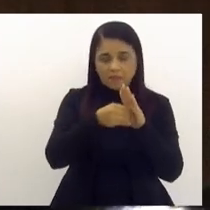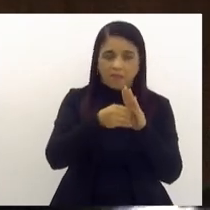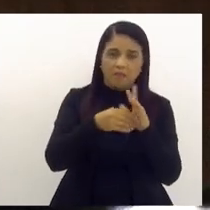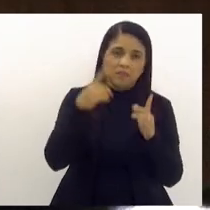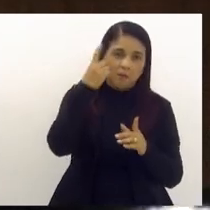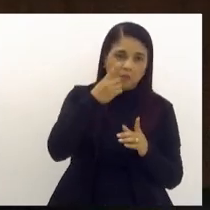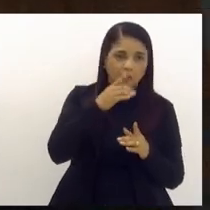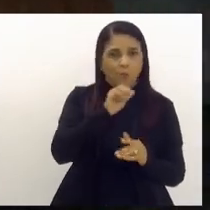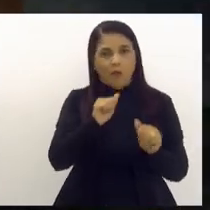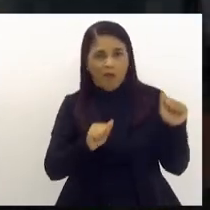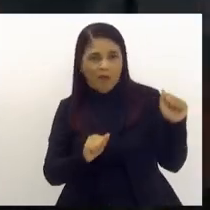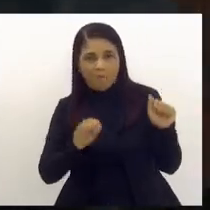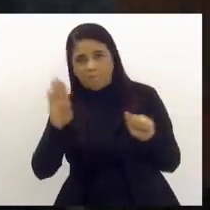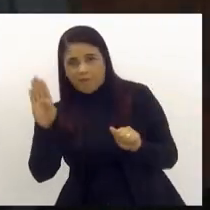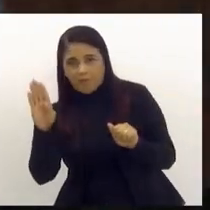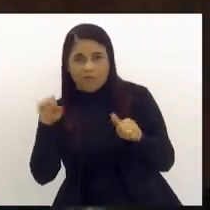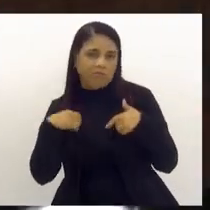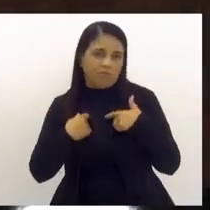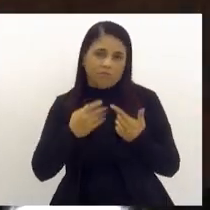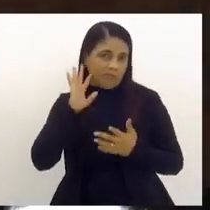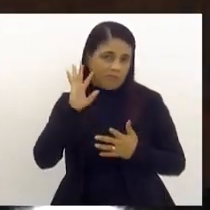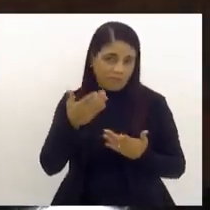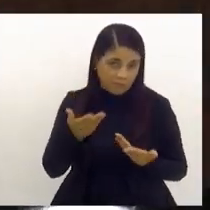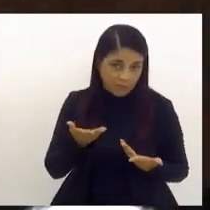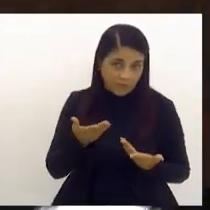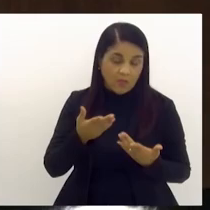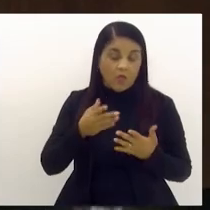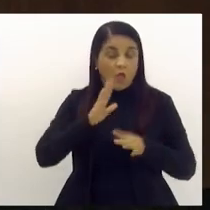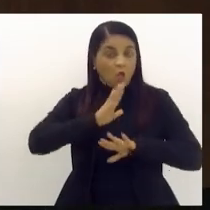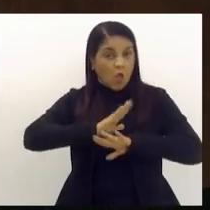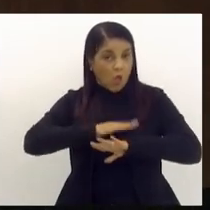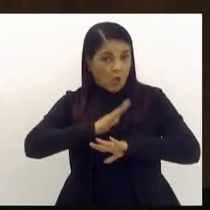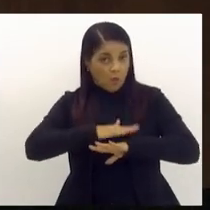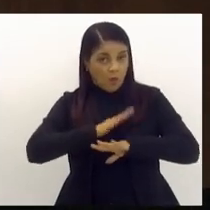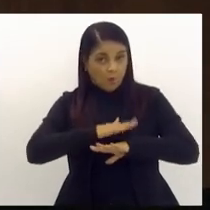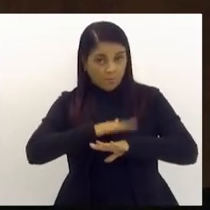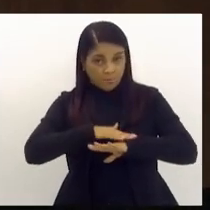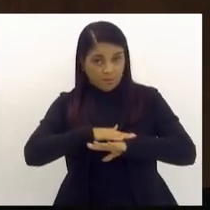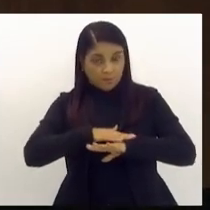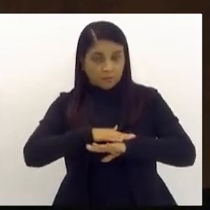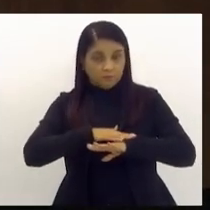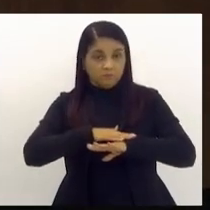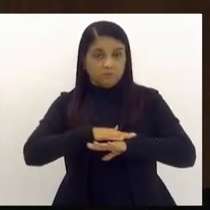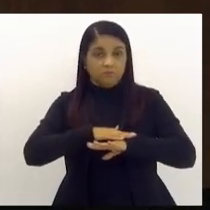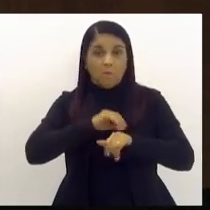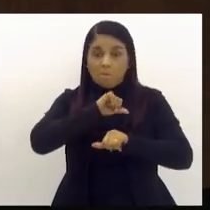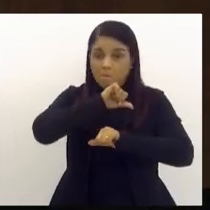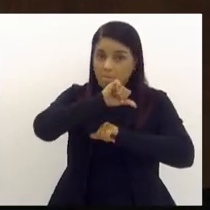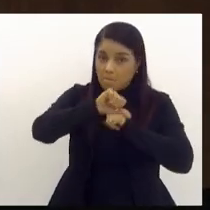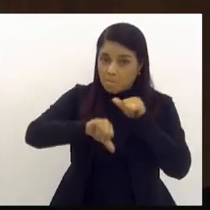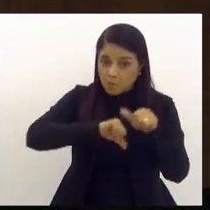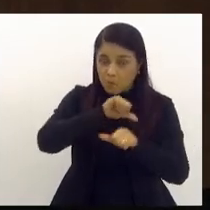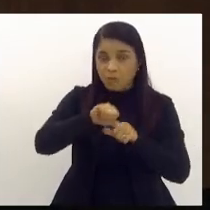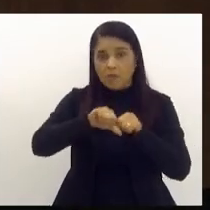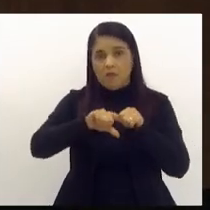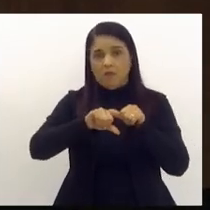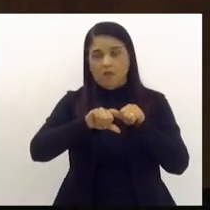ou de deputado B. A partir do momento em que se considera desvincular, mudar a